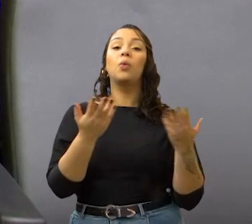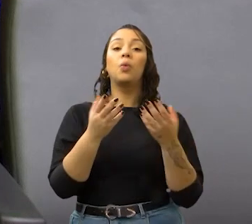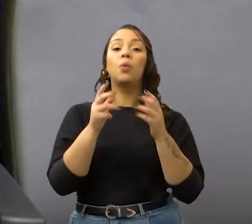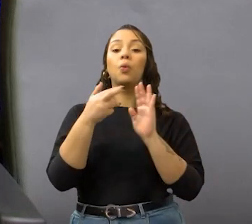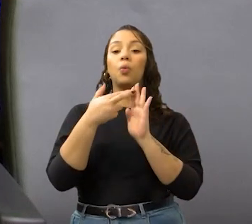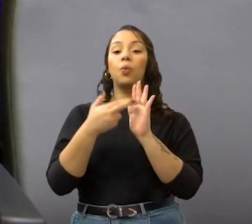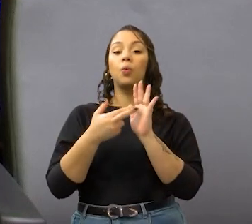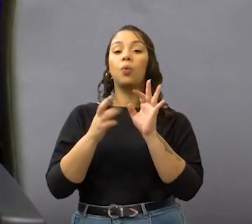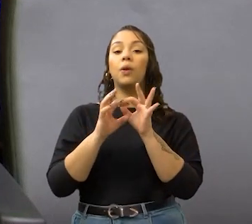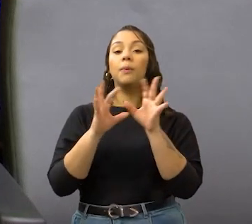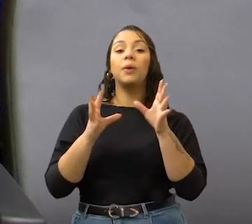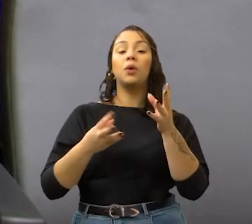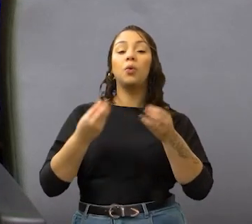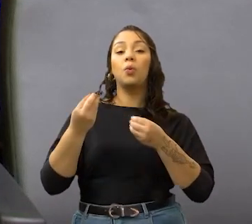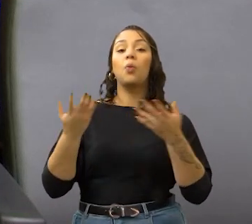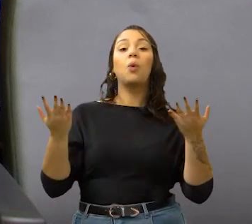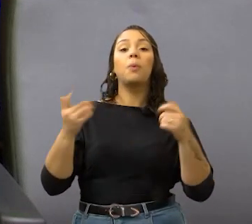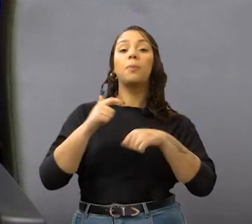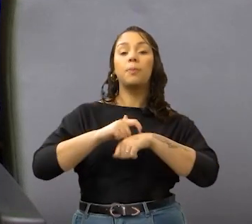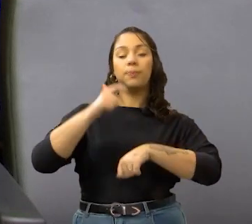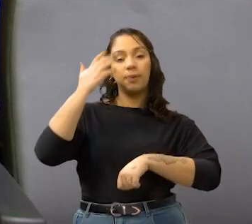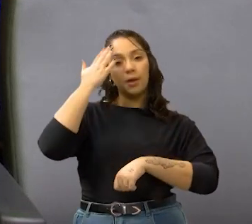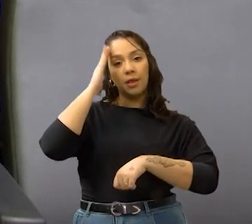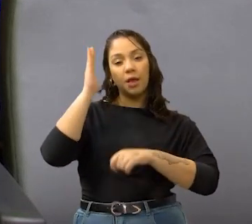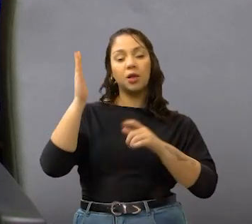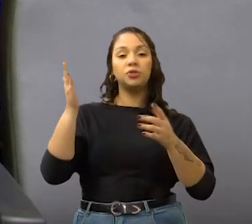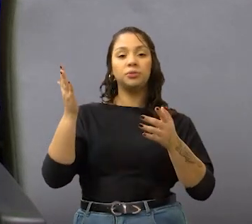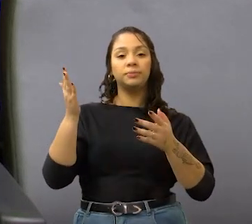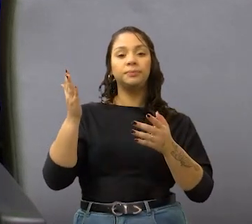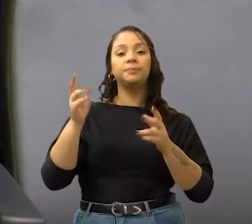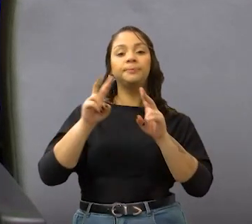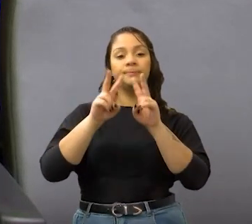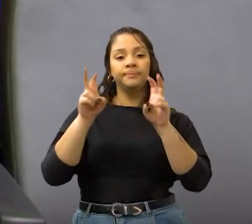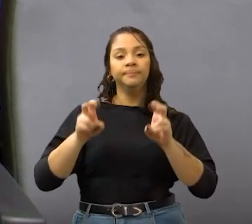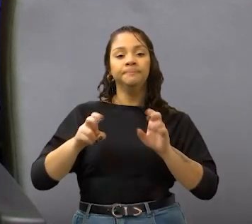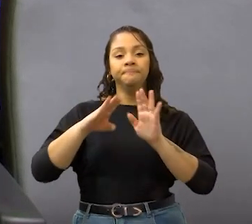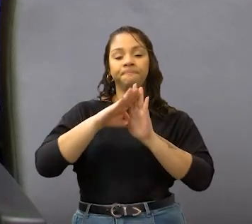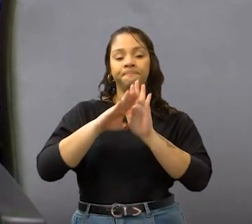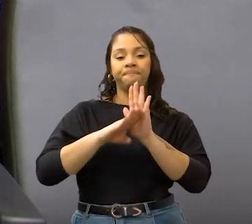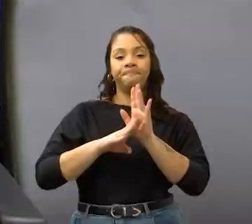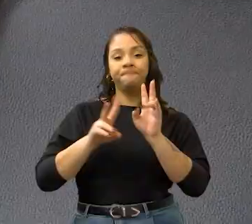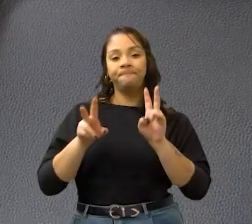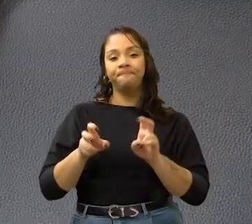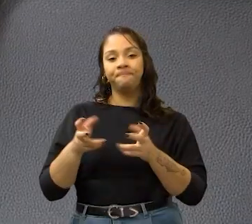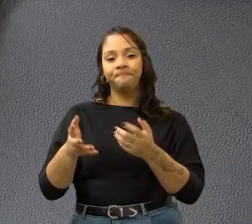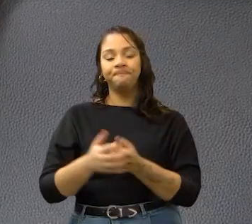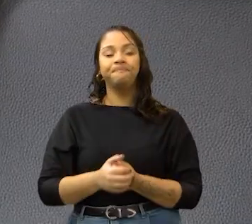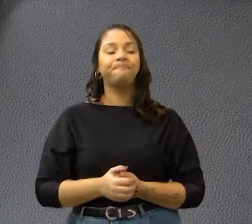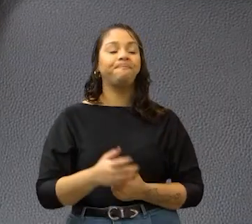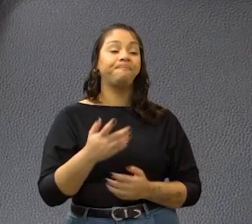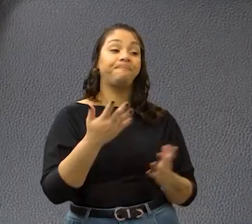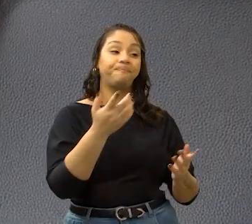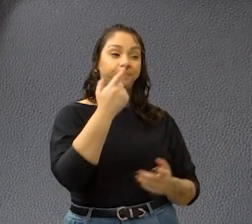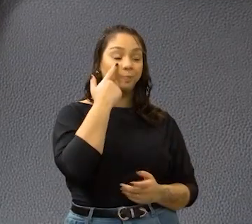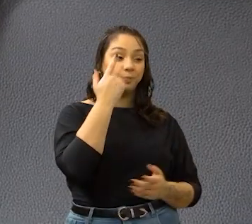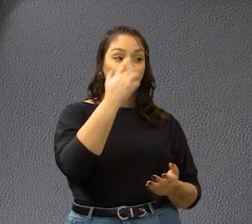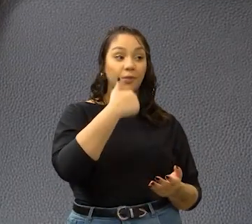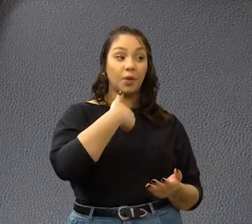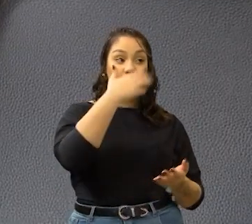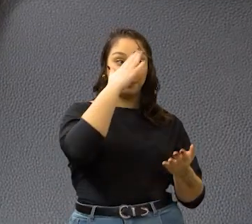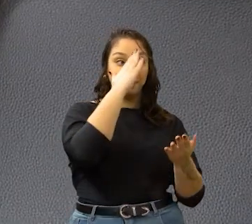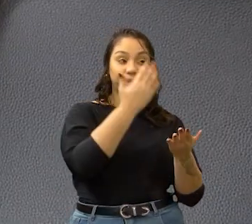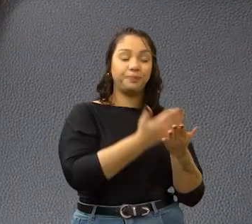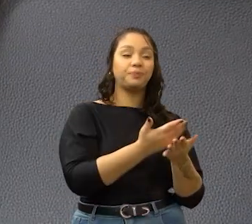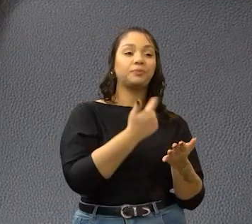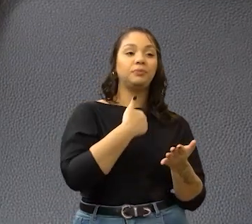essa liberação, qual que é o momento que você entende quando você tem essa discussão em pauta? Olha, eu acredito que a gente